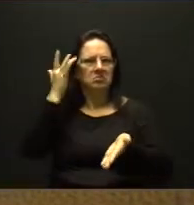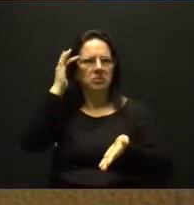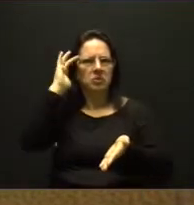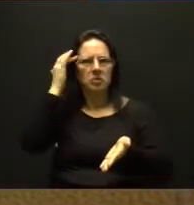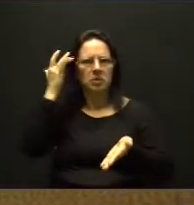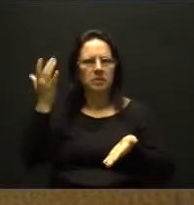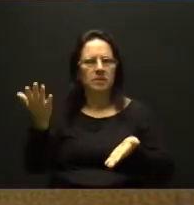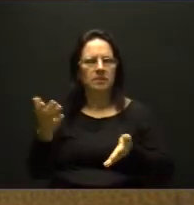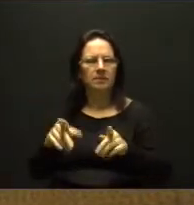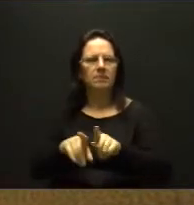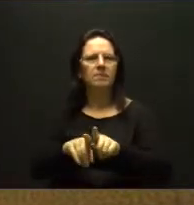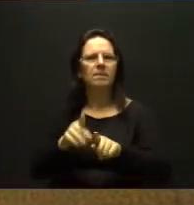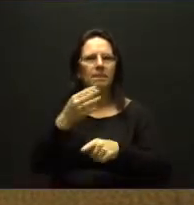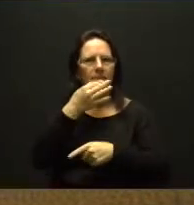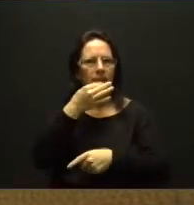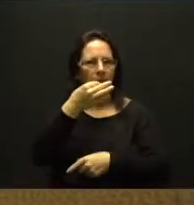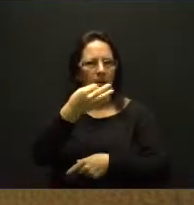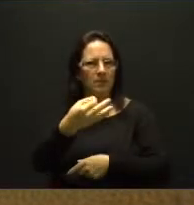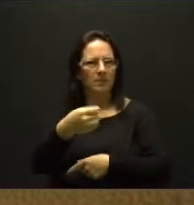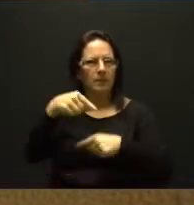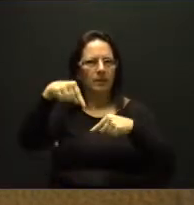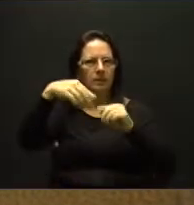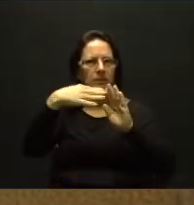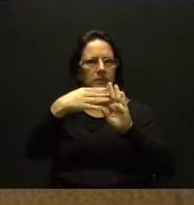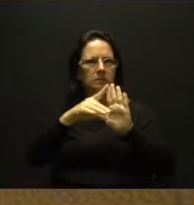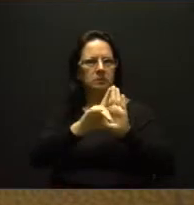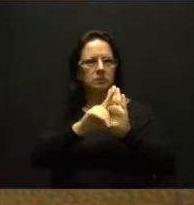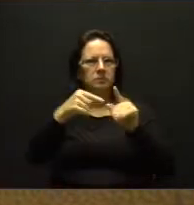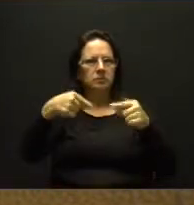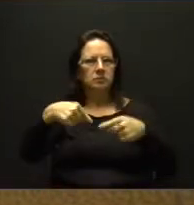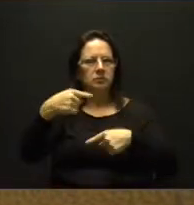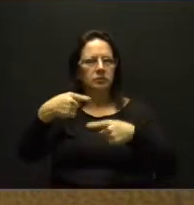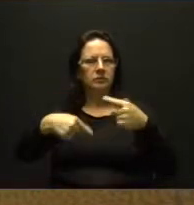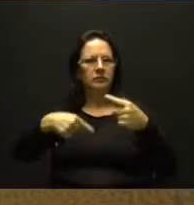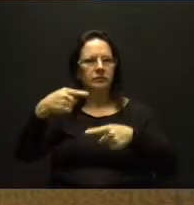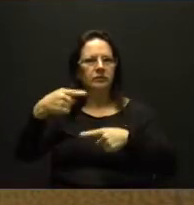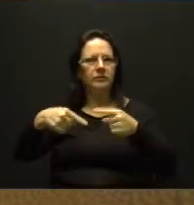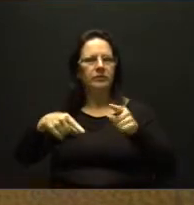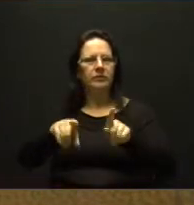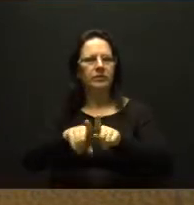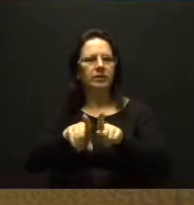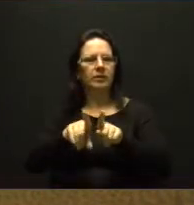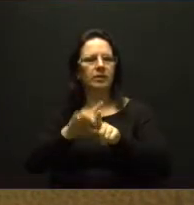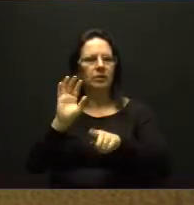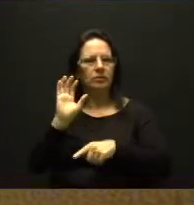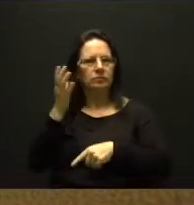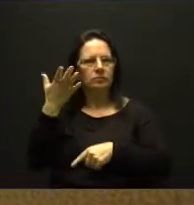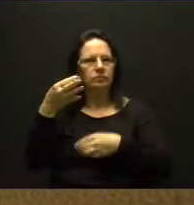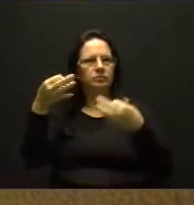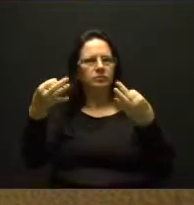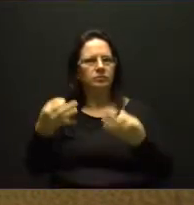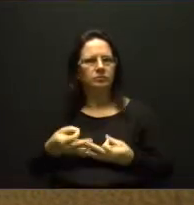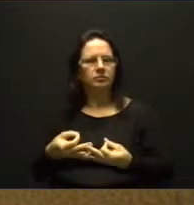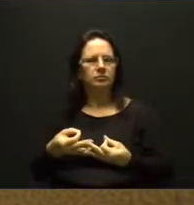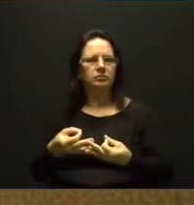você irei para casa para discutir no momento oportuno